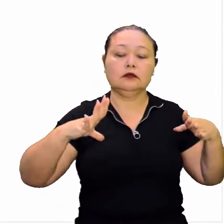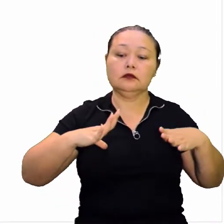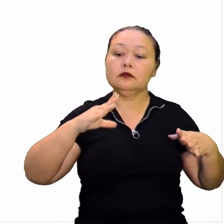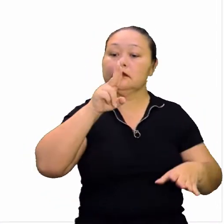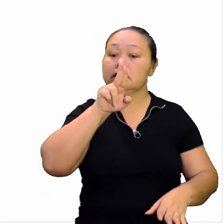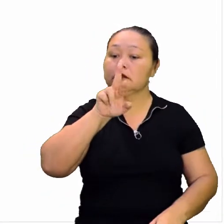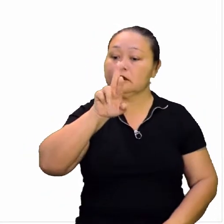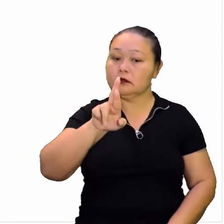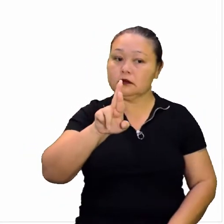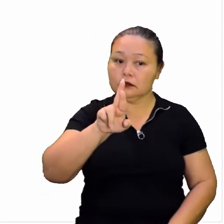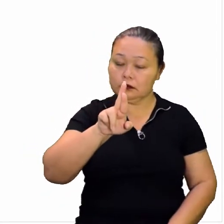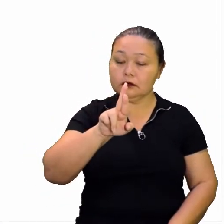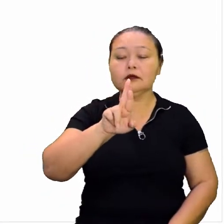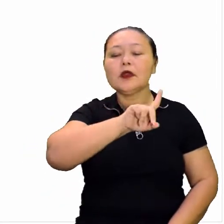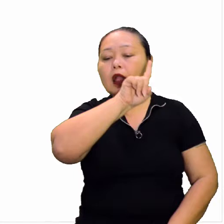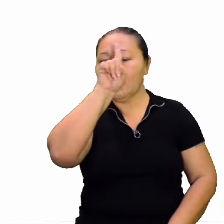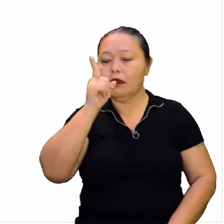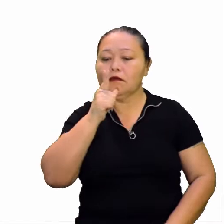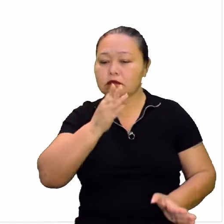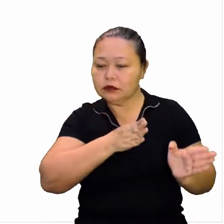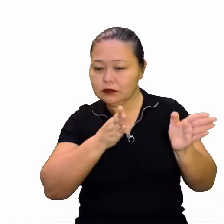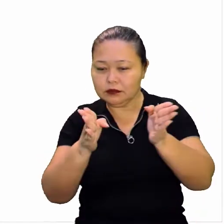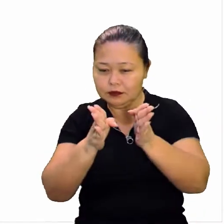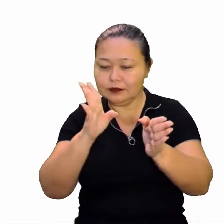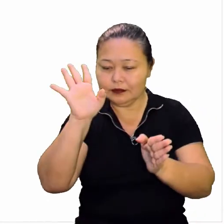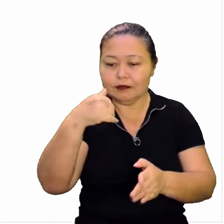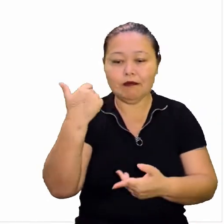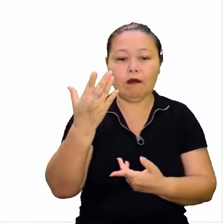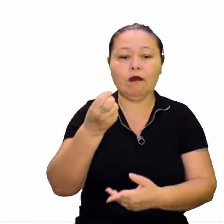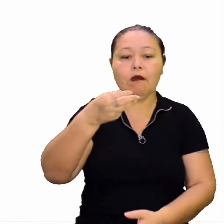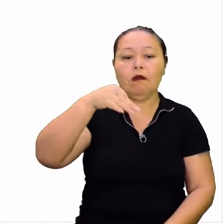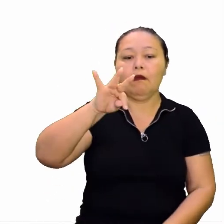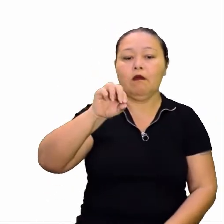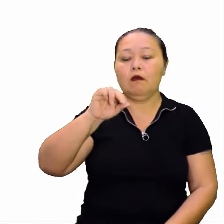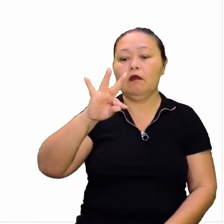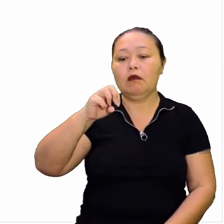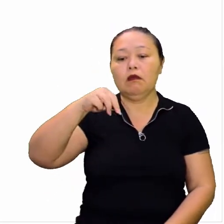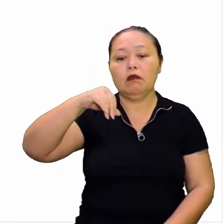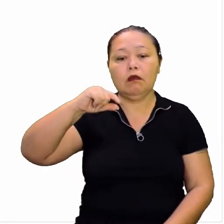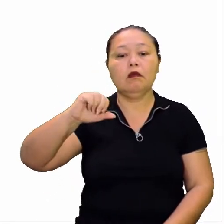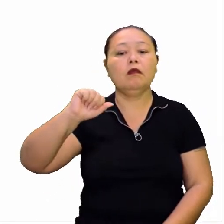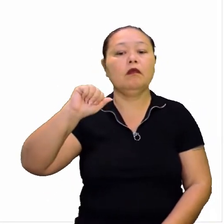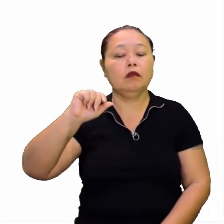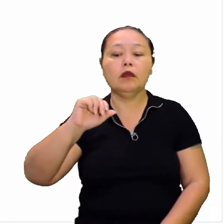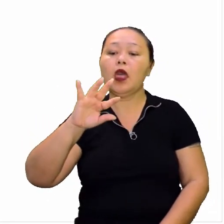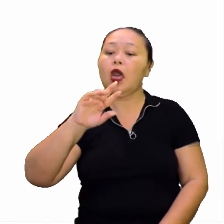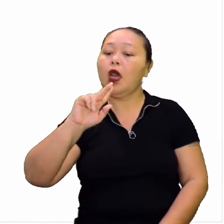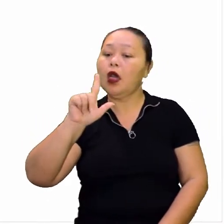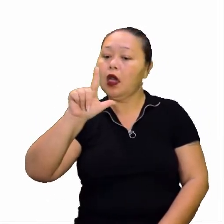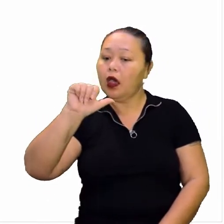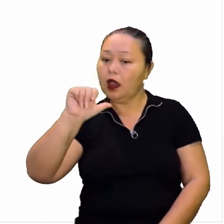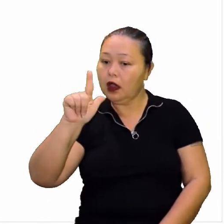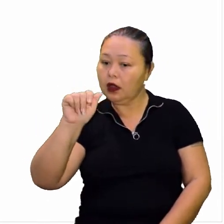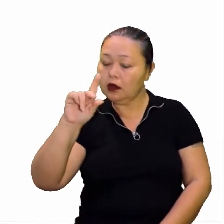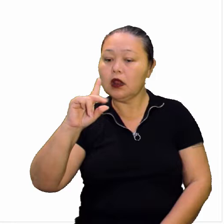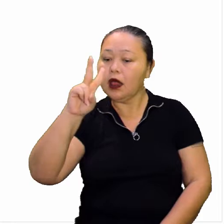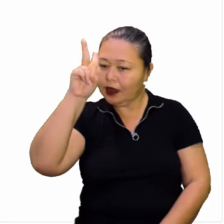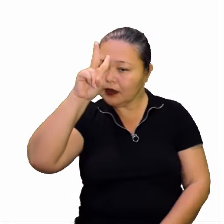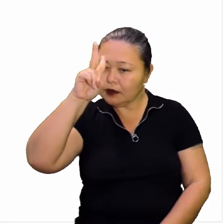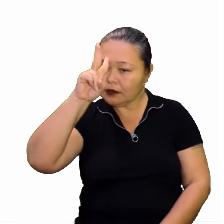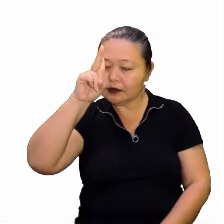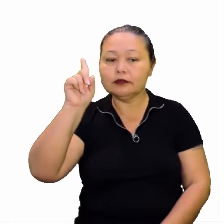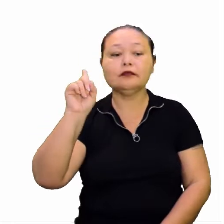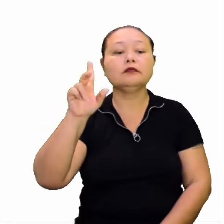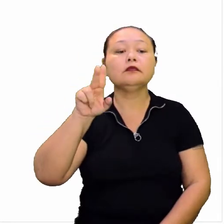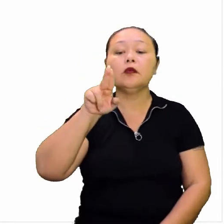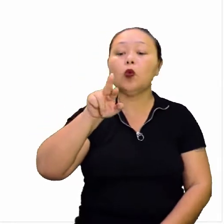de Ur, que ficava lá na Mesopotâmia, que vocês já viram comigo, Ur, Lagash, Lerish, lembram? Pois